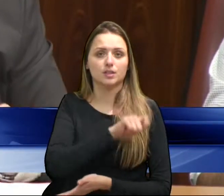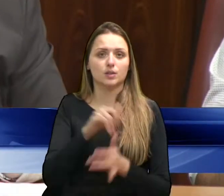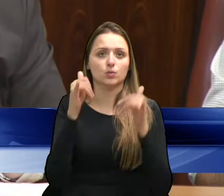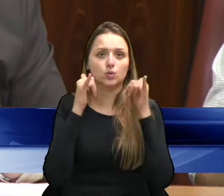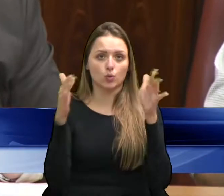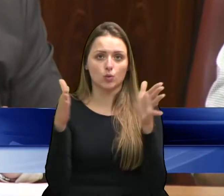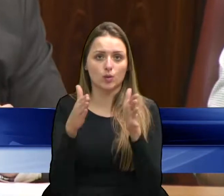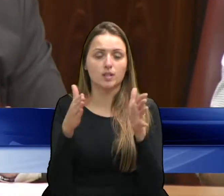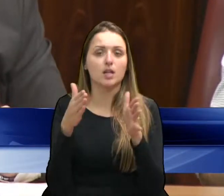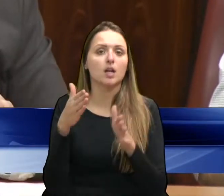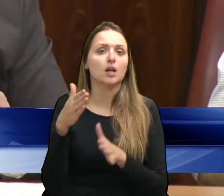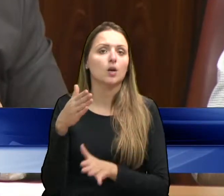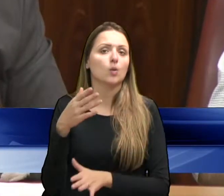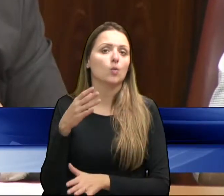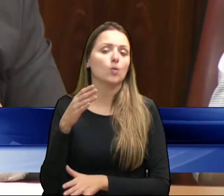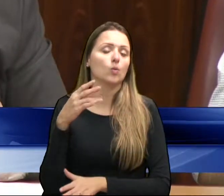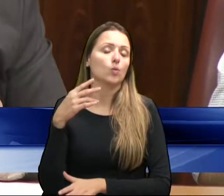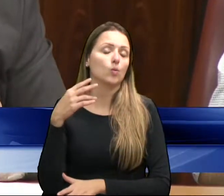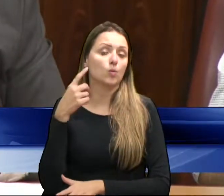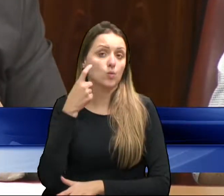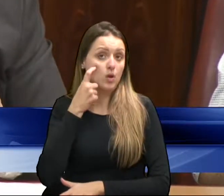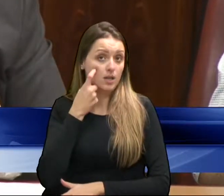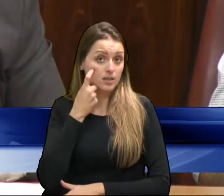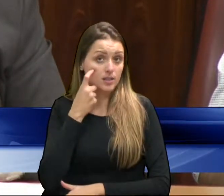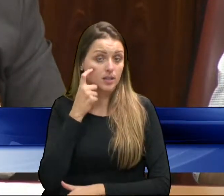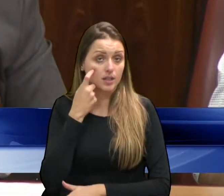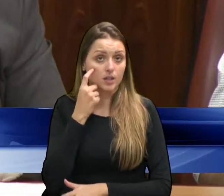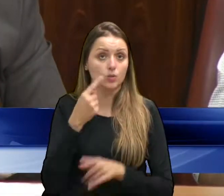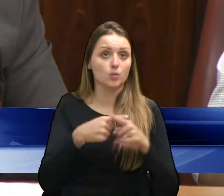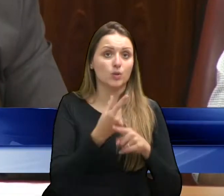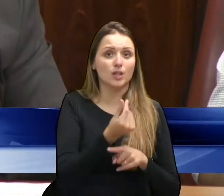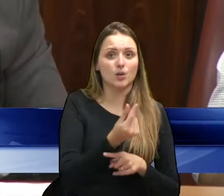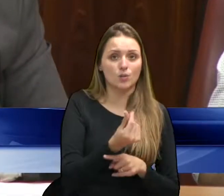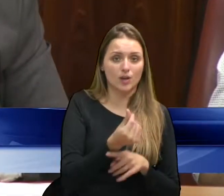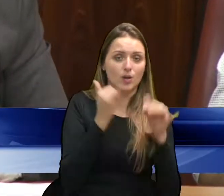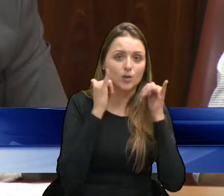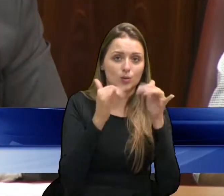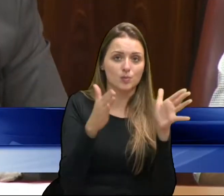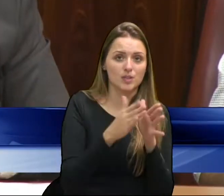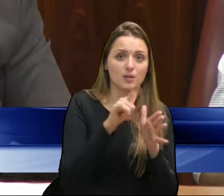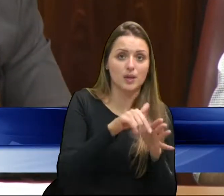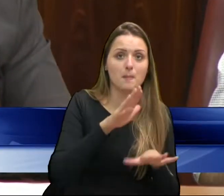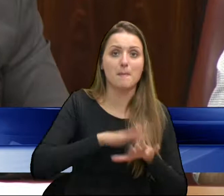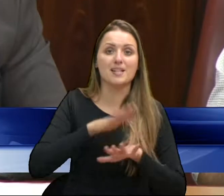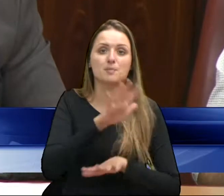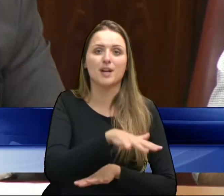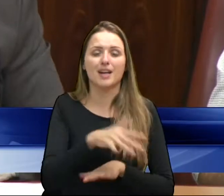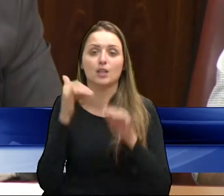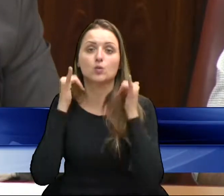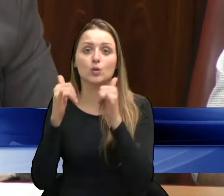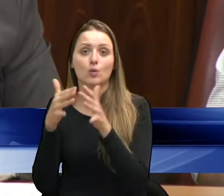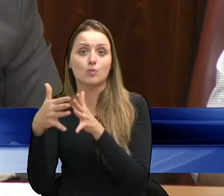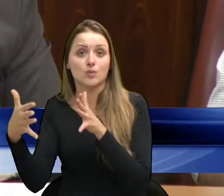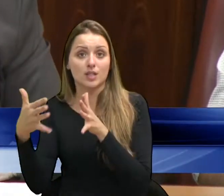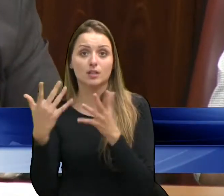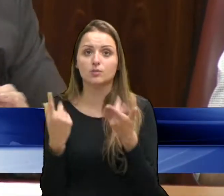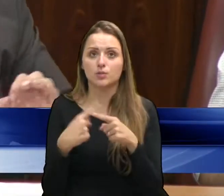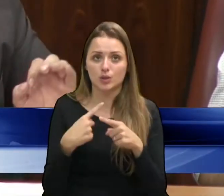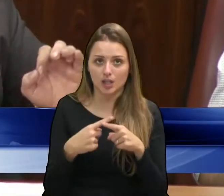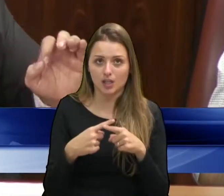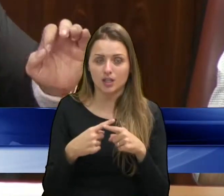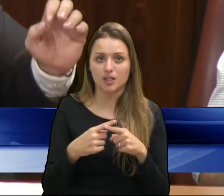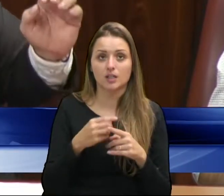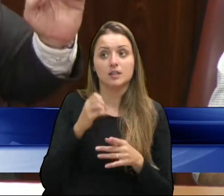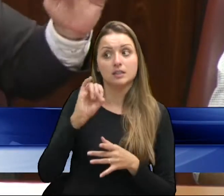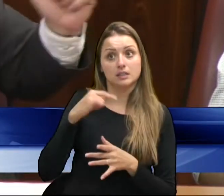seu Cassiano Fontana, por que a passagem do taxilotação é mais baixa que o ônibus? Lhe respondo, salvo se eu